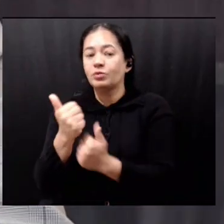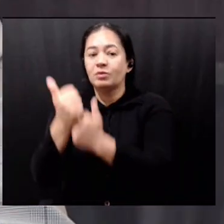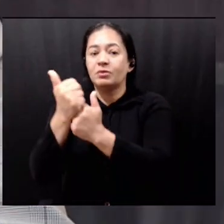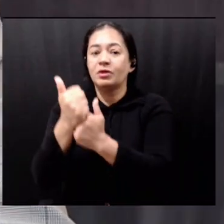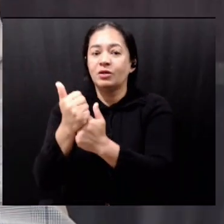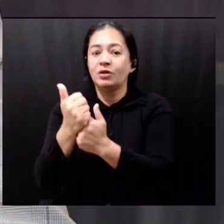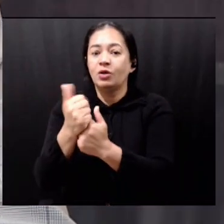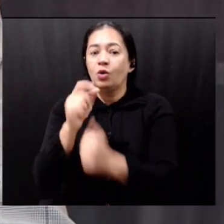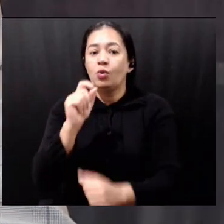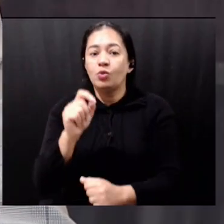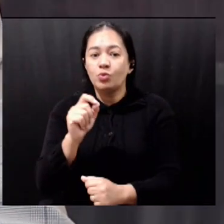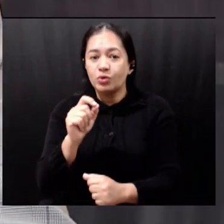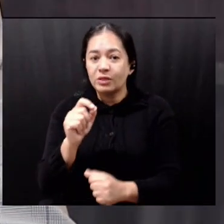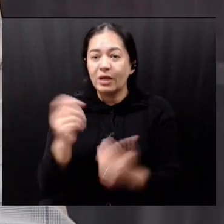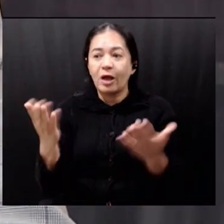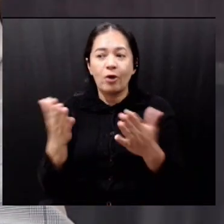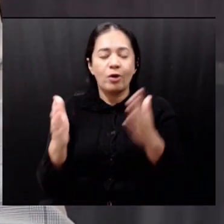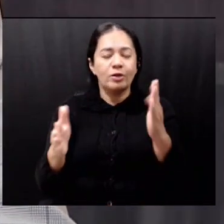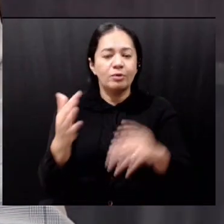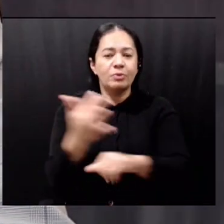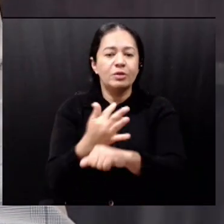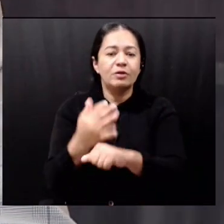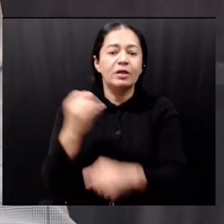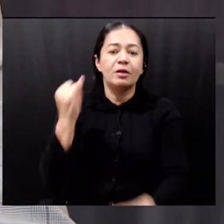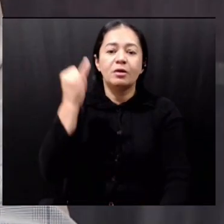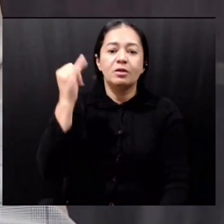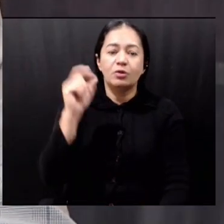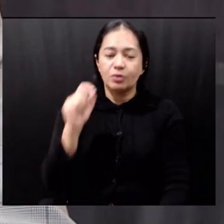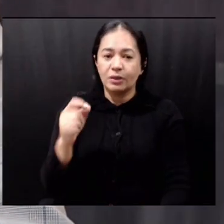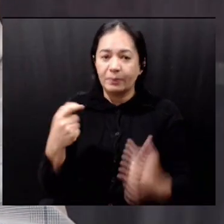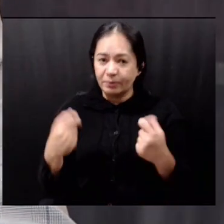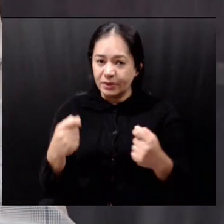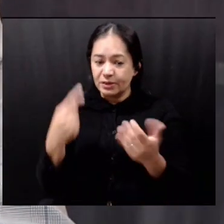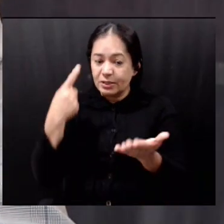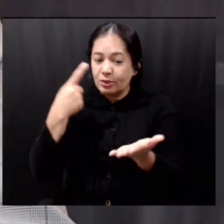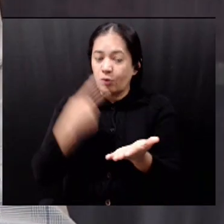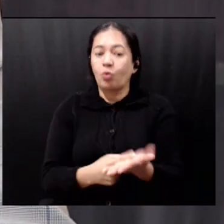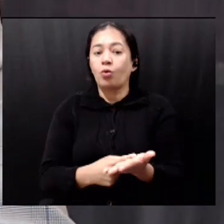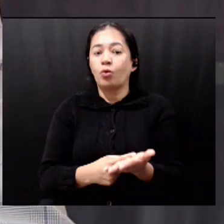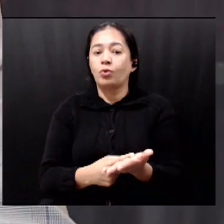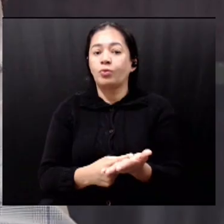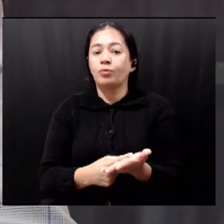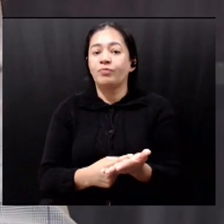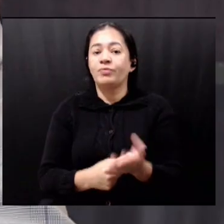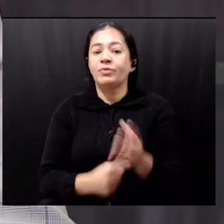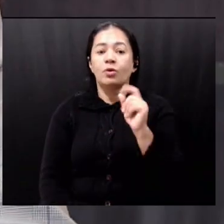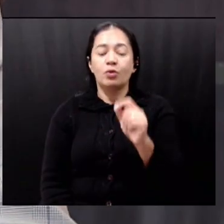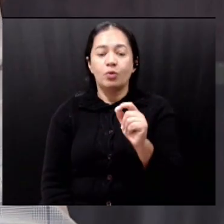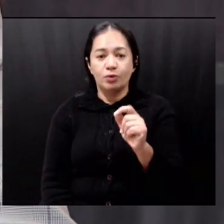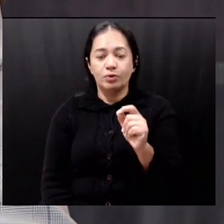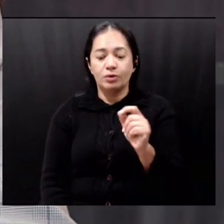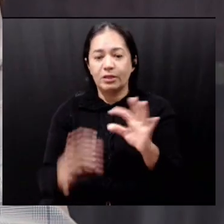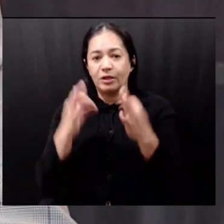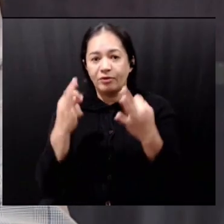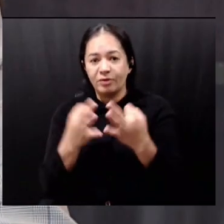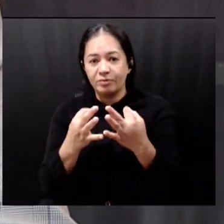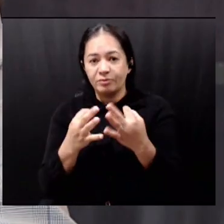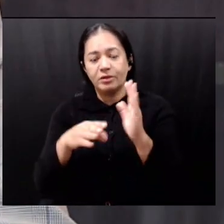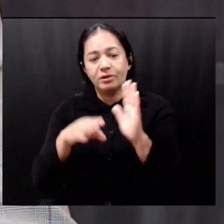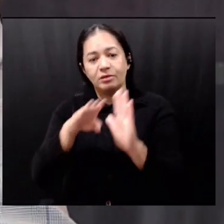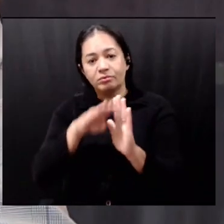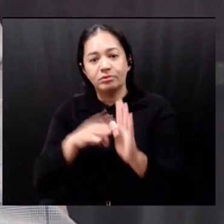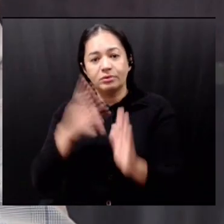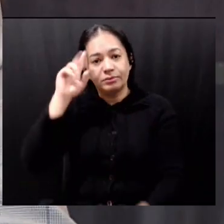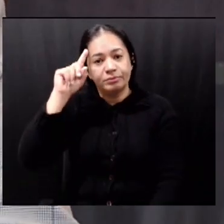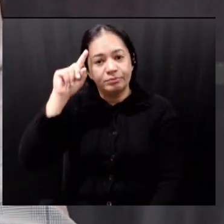Nessas férias, né? Eu acredito que precisa ter esse combinado do que é inegociável nessa família, na rotina dessa criança. Uhum. Então,